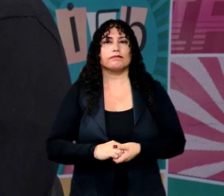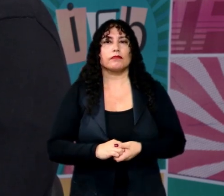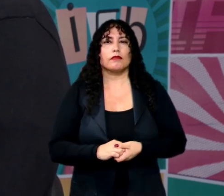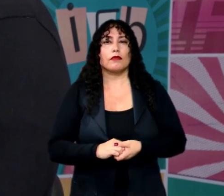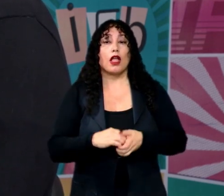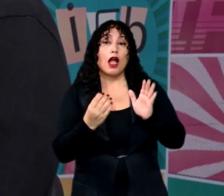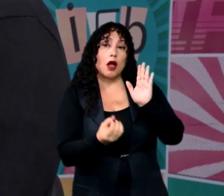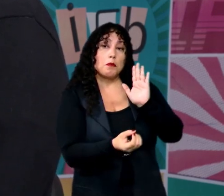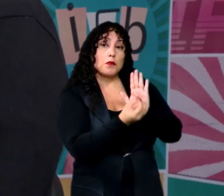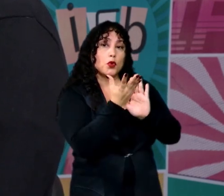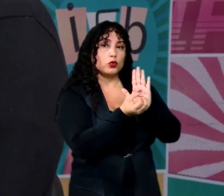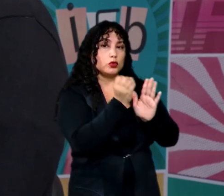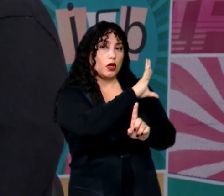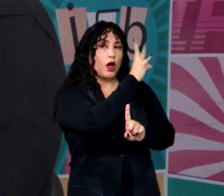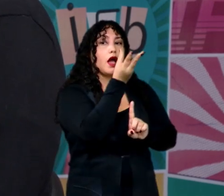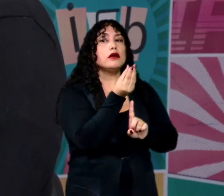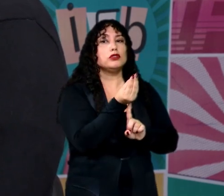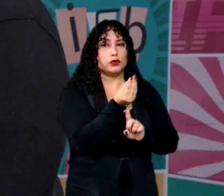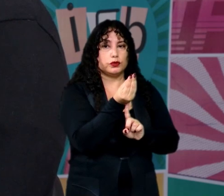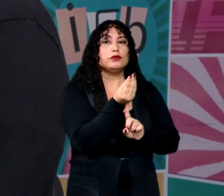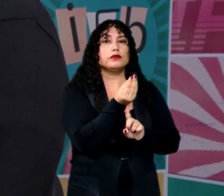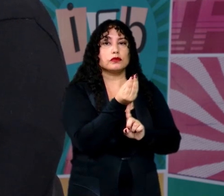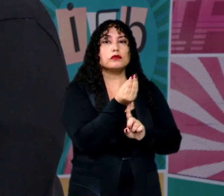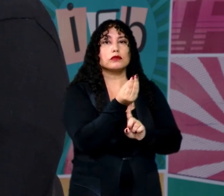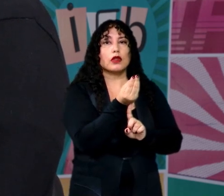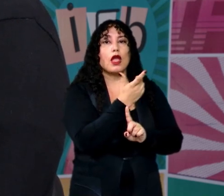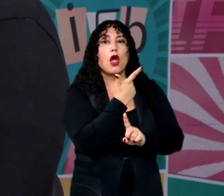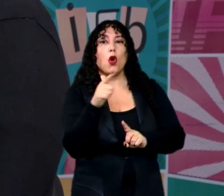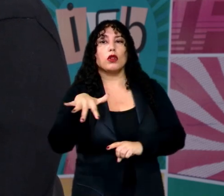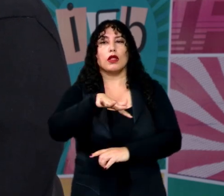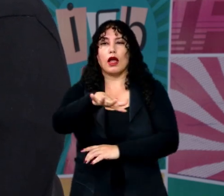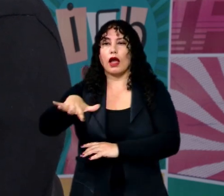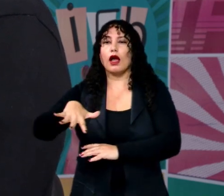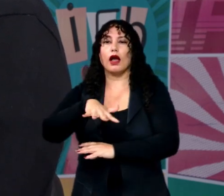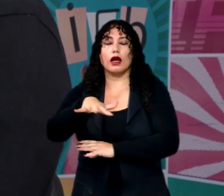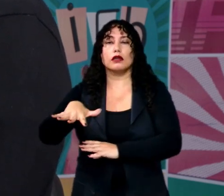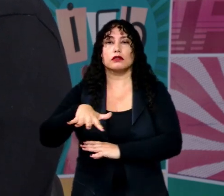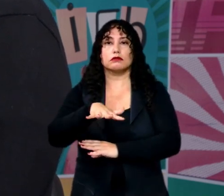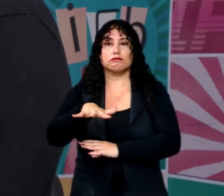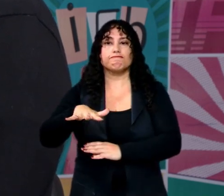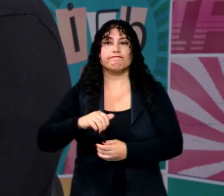A produção artística é outra área que,